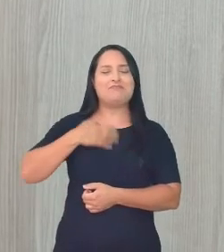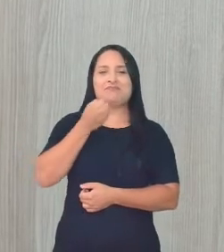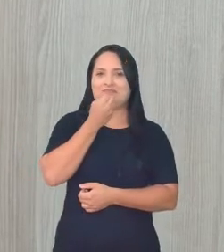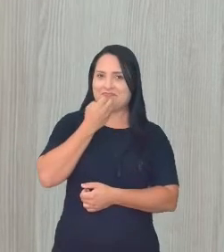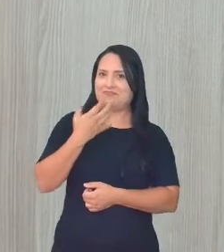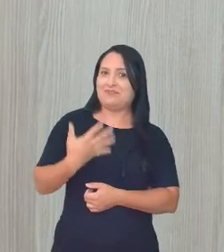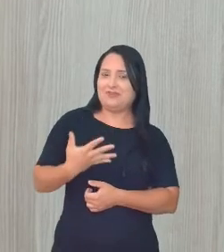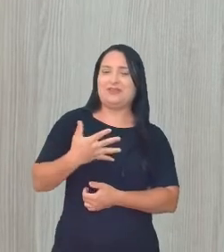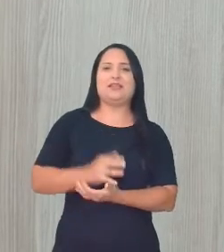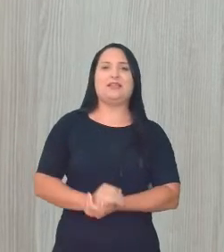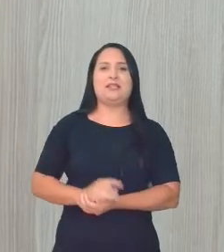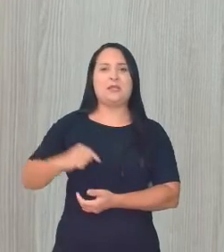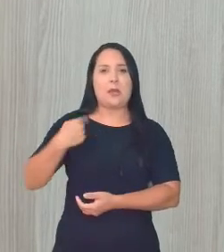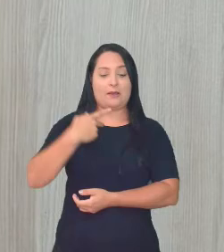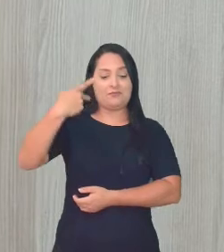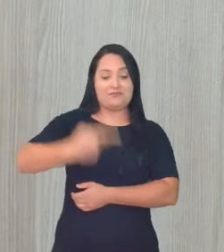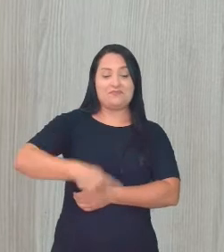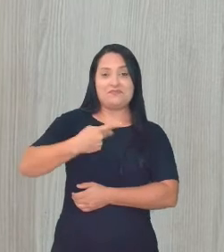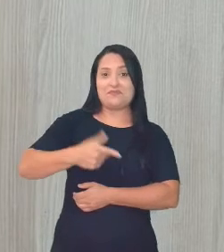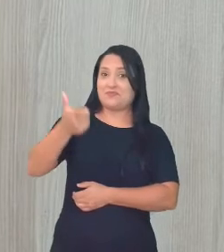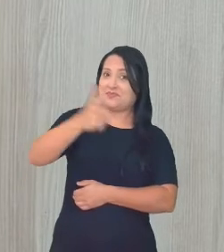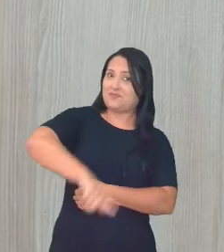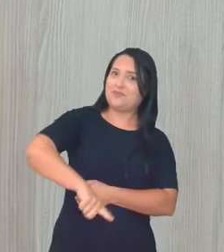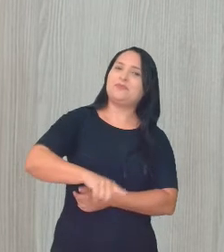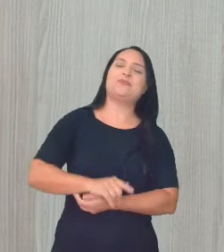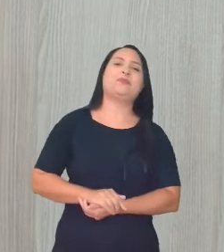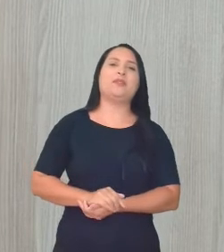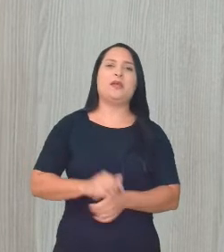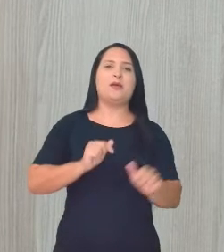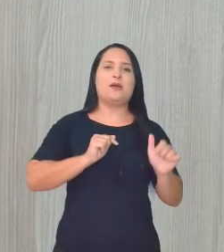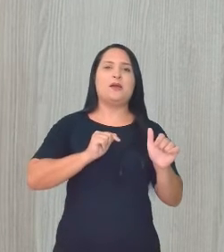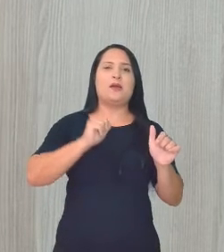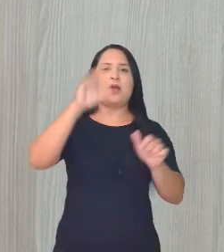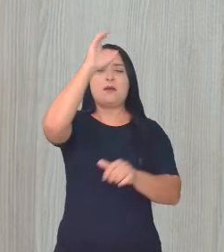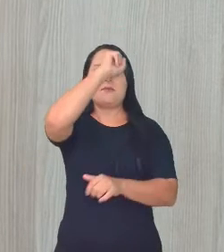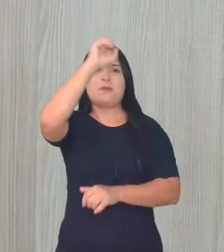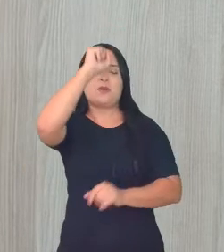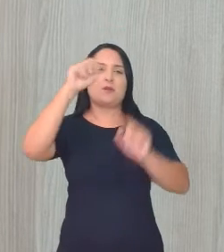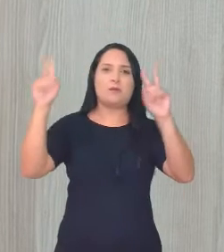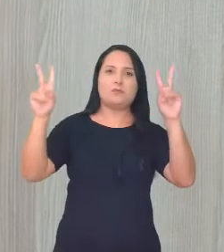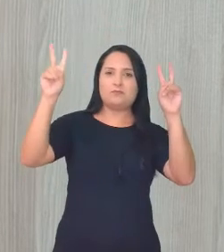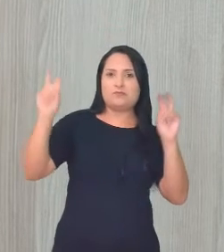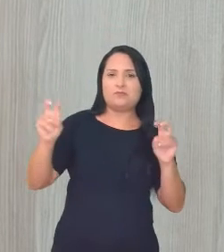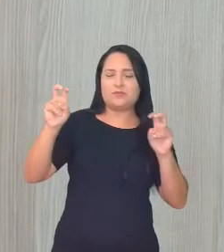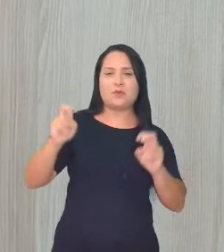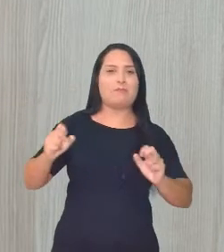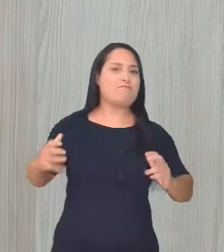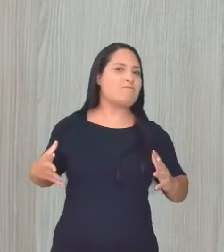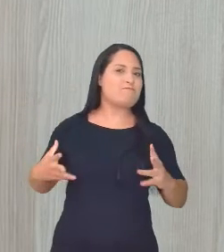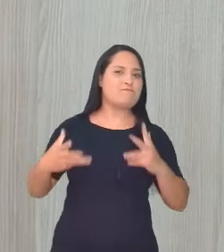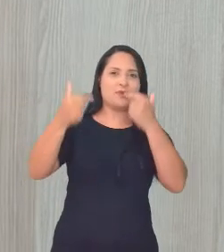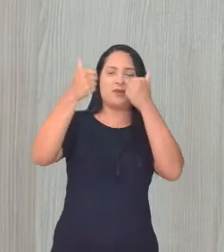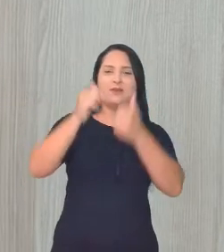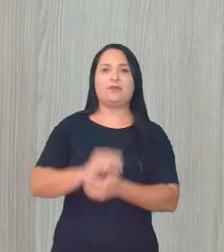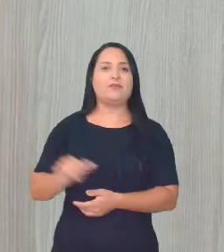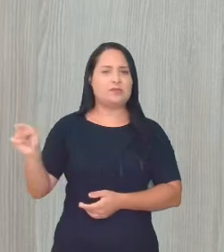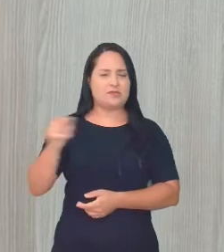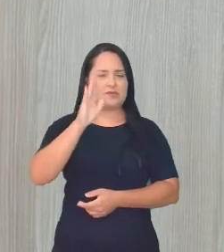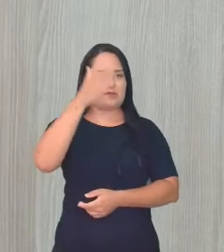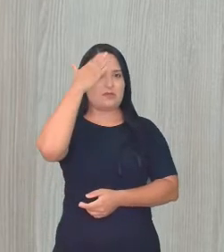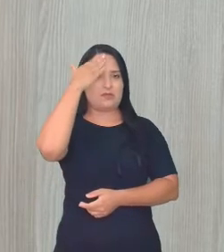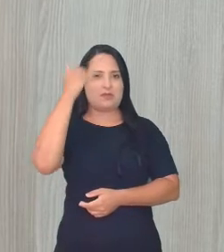para estarmos aqui mais uma vez trabalhando esse conteúdo show, esse conteúdo maravilhoso. Já sabe,